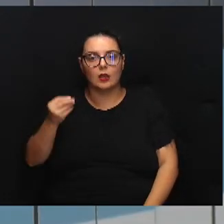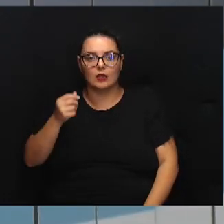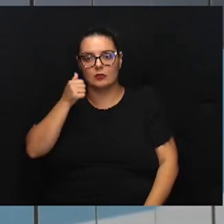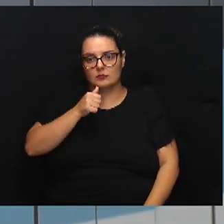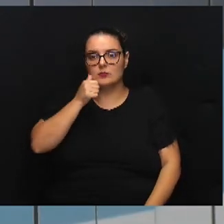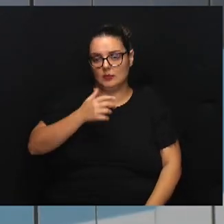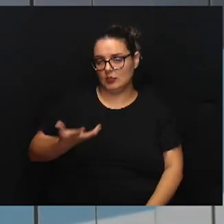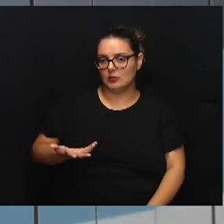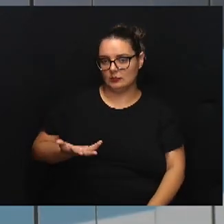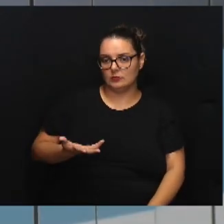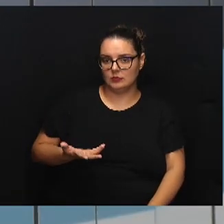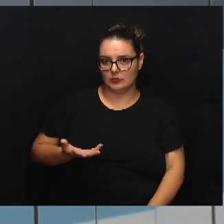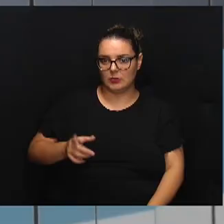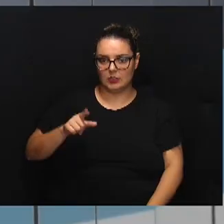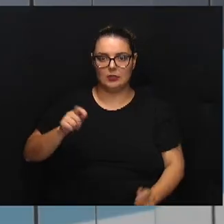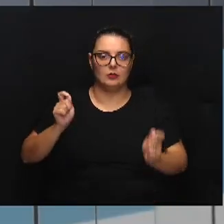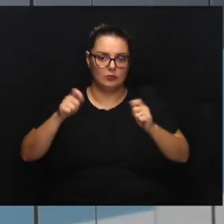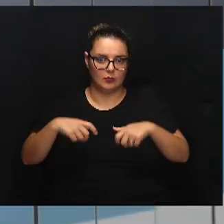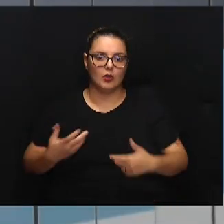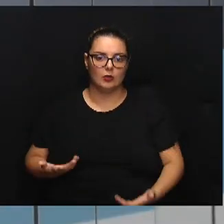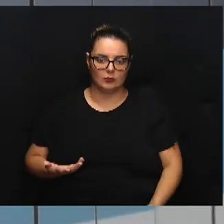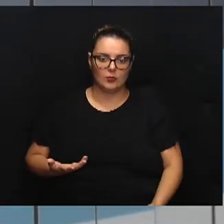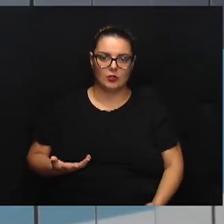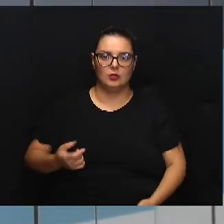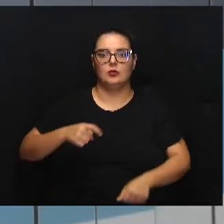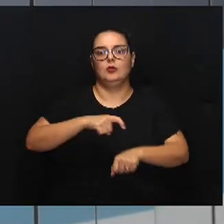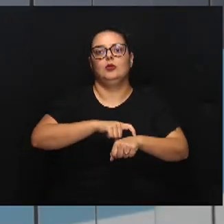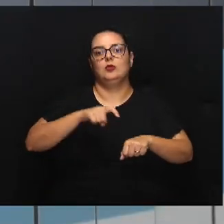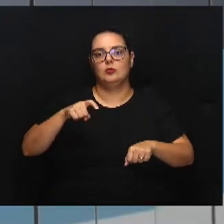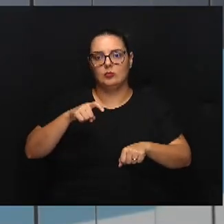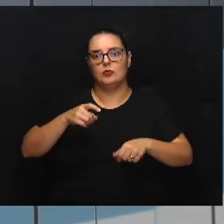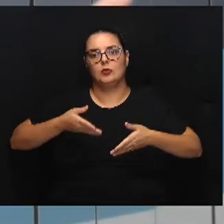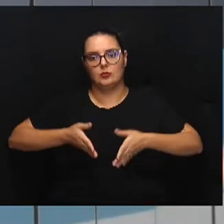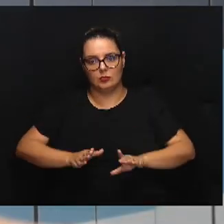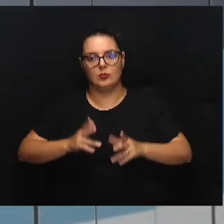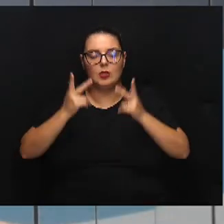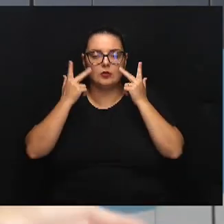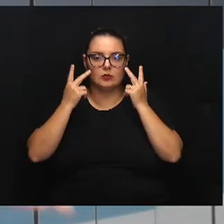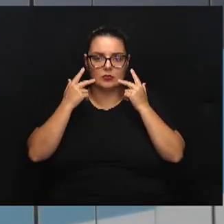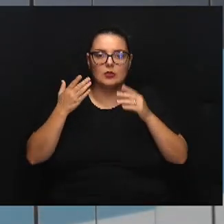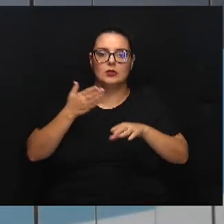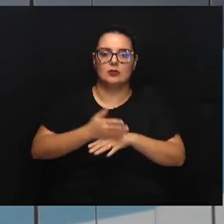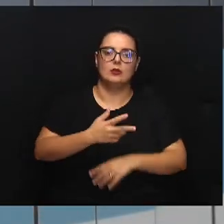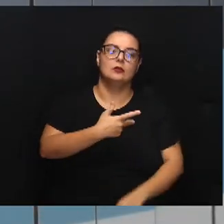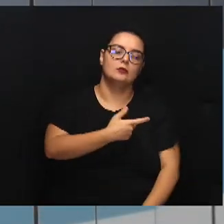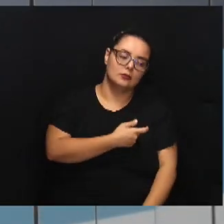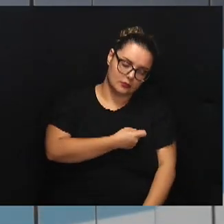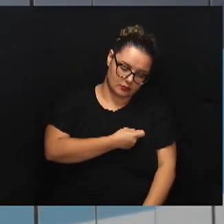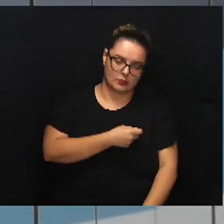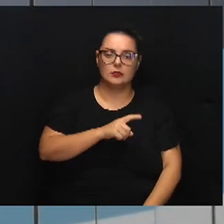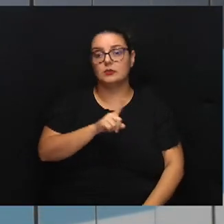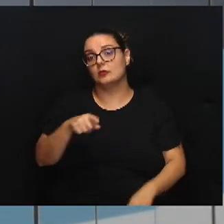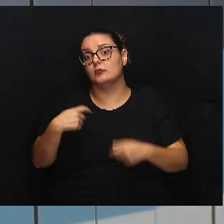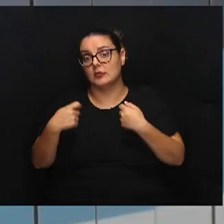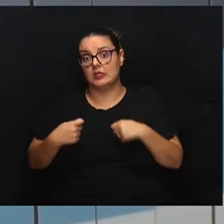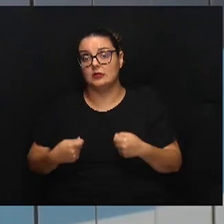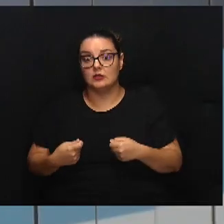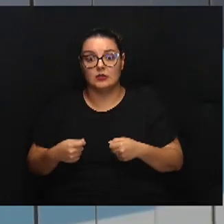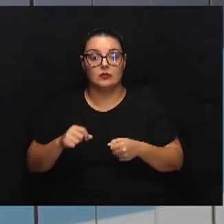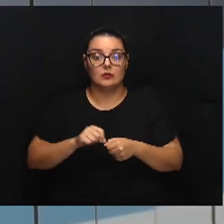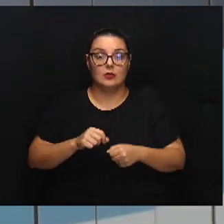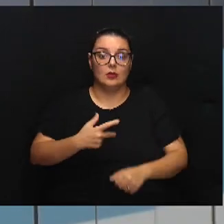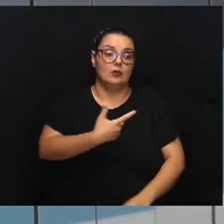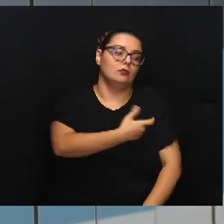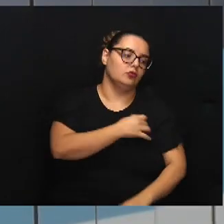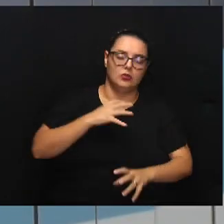tem a possibilidade, durante o parto normal, ter o acesso à analgesia, do parto sem precisar fazer uma